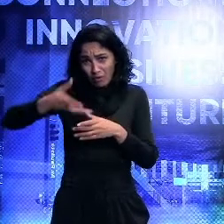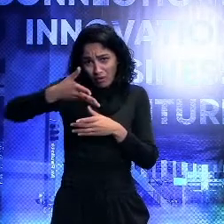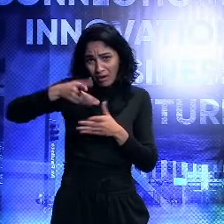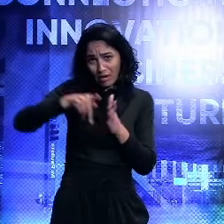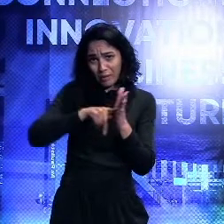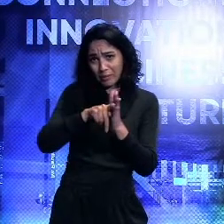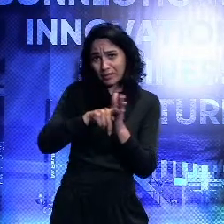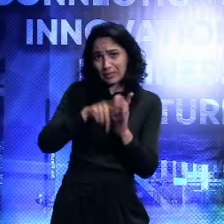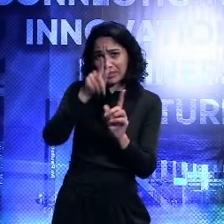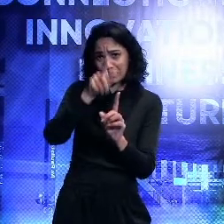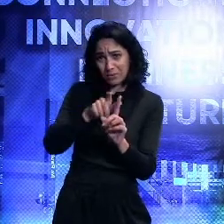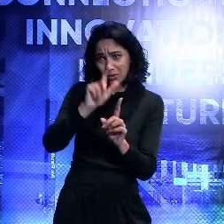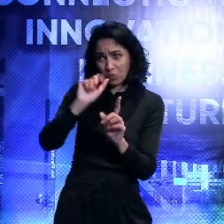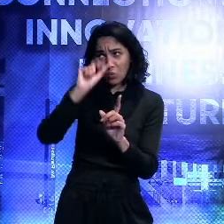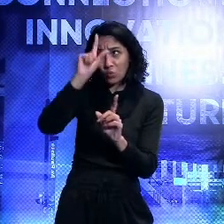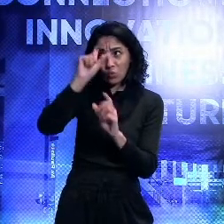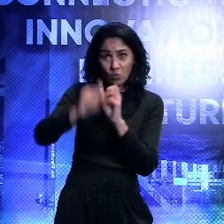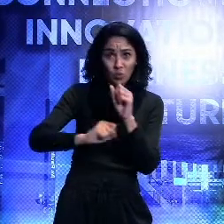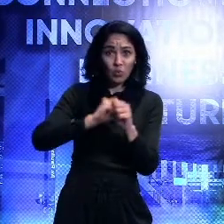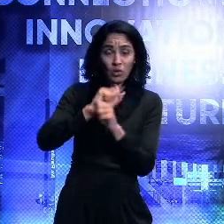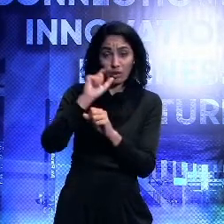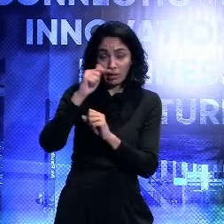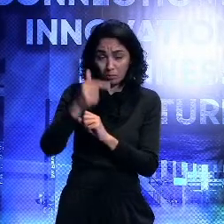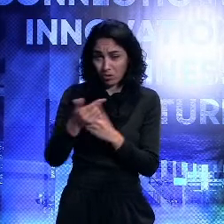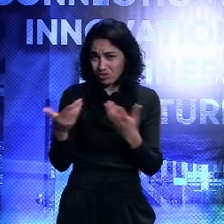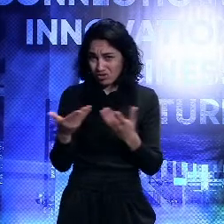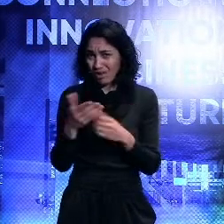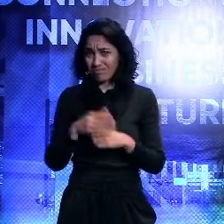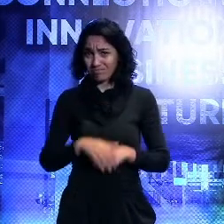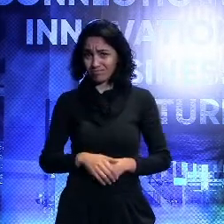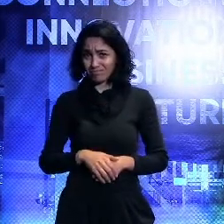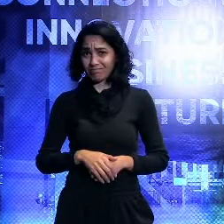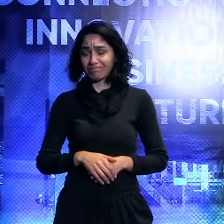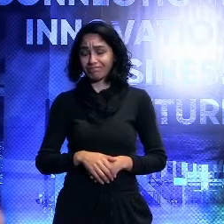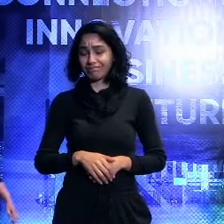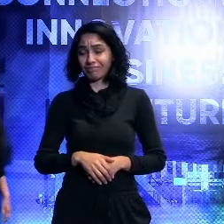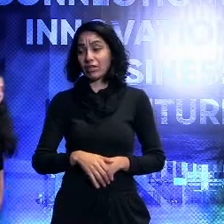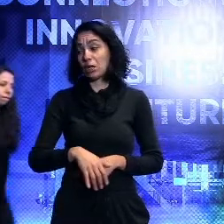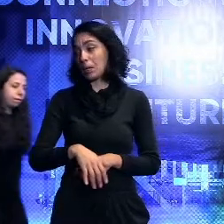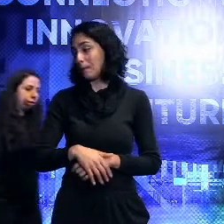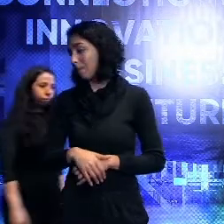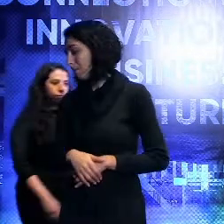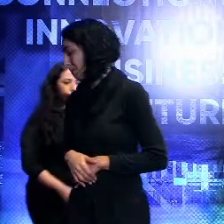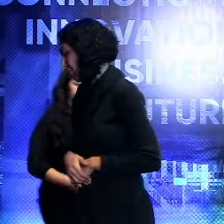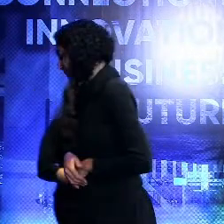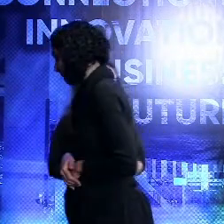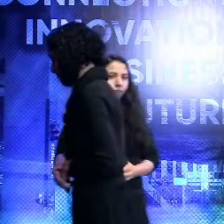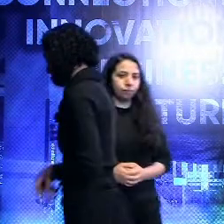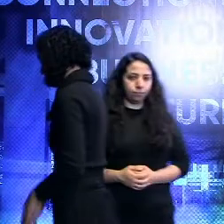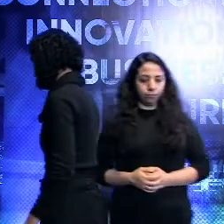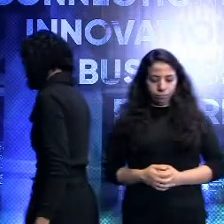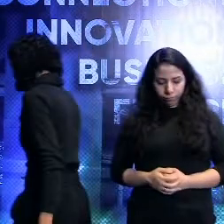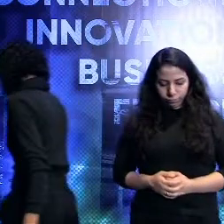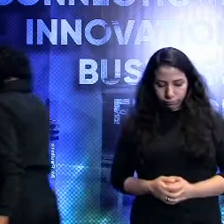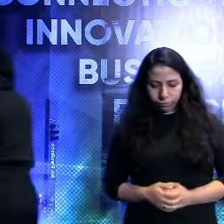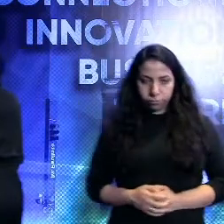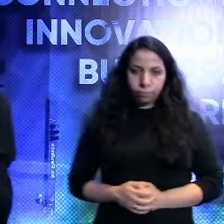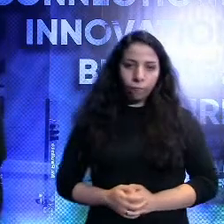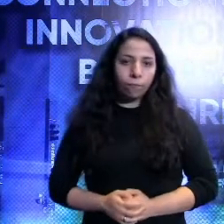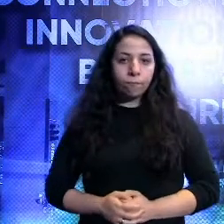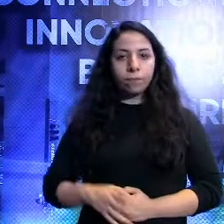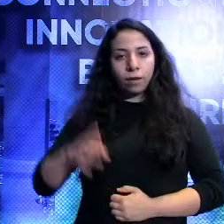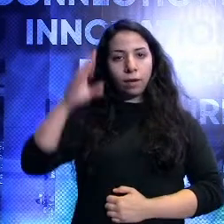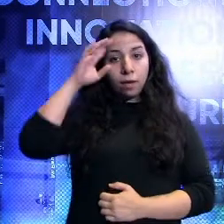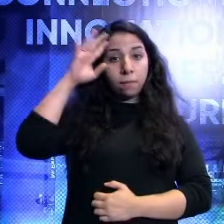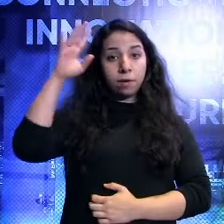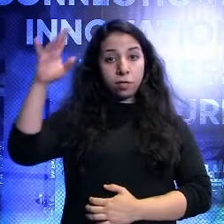personas um ano depois? Vamos dizer que, em julho de 2019, nós tínhamos um perfil de usuários,